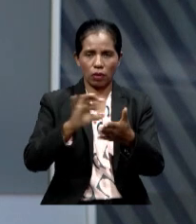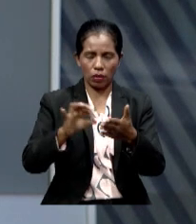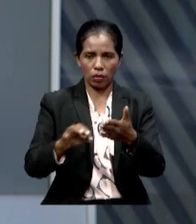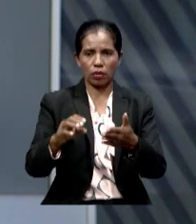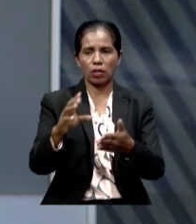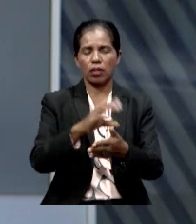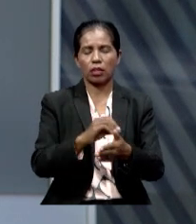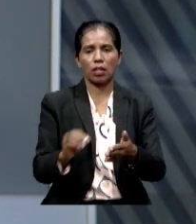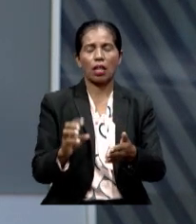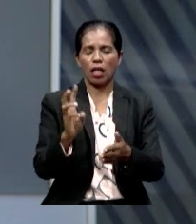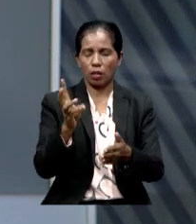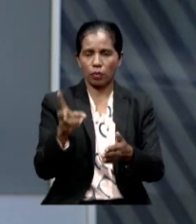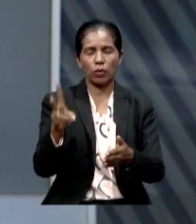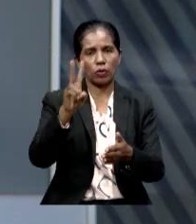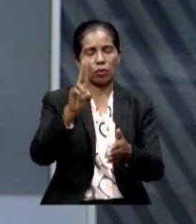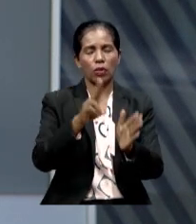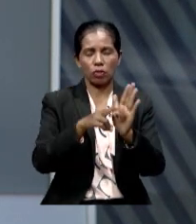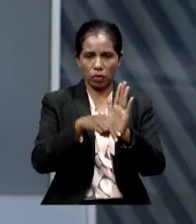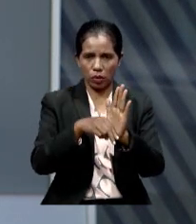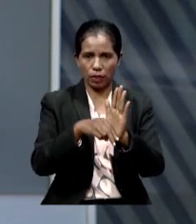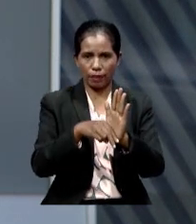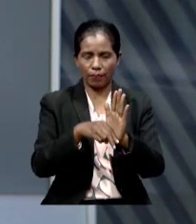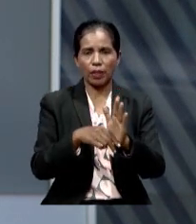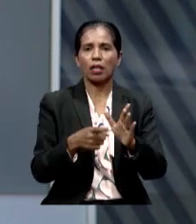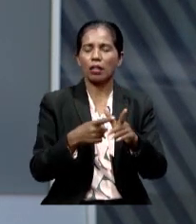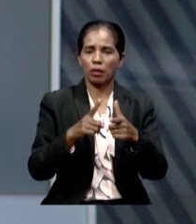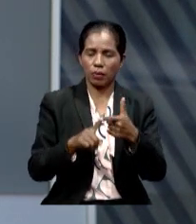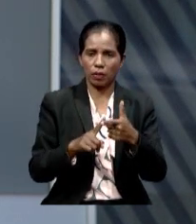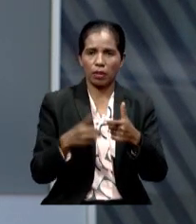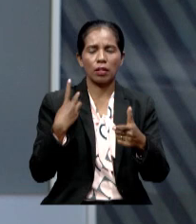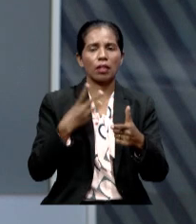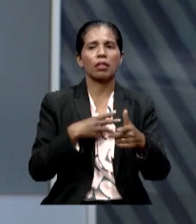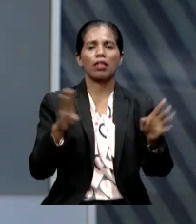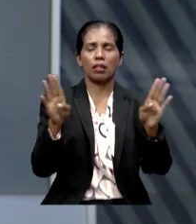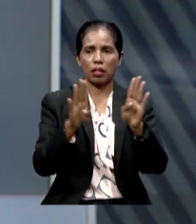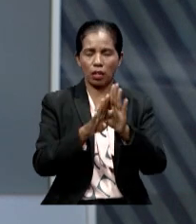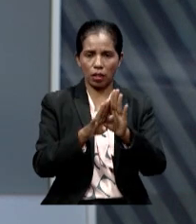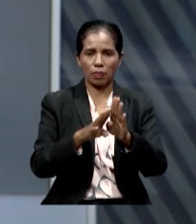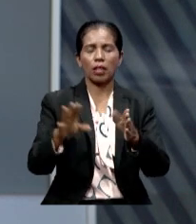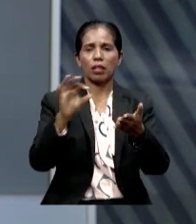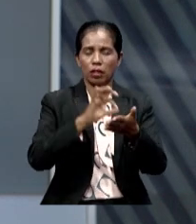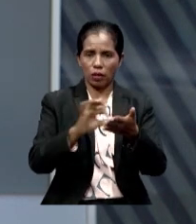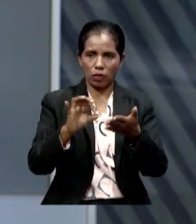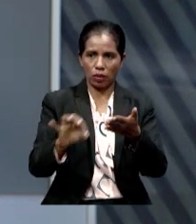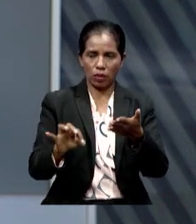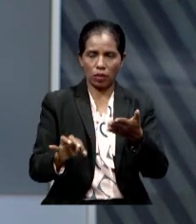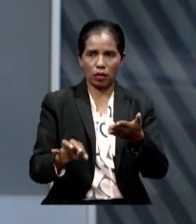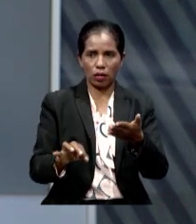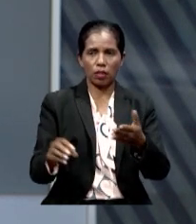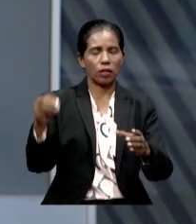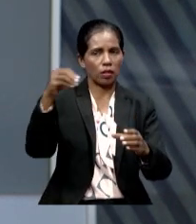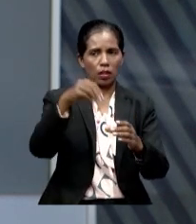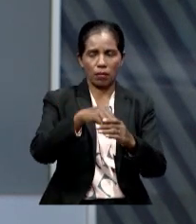estende 2 horas. E estende 2 horas tia, e te ataca, depois apuramento e te começa a tomar